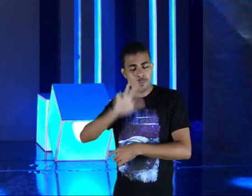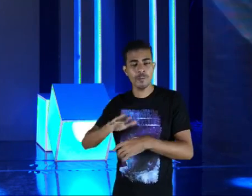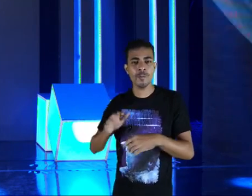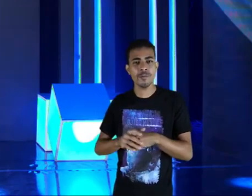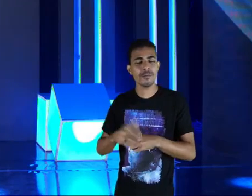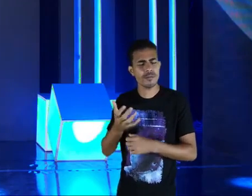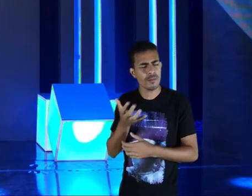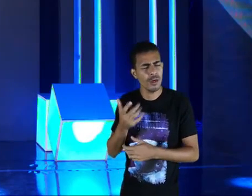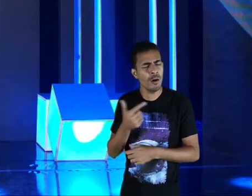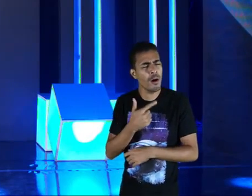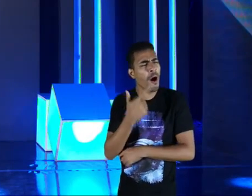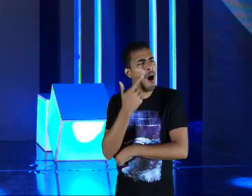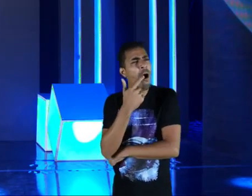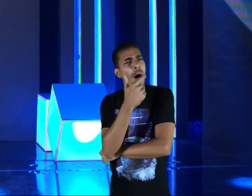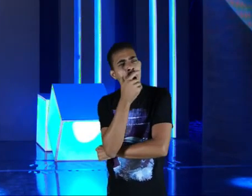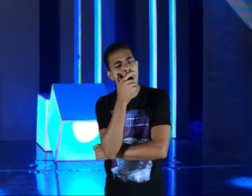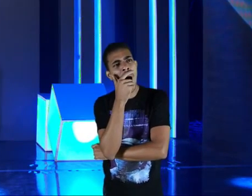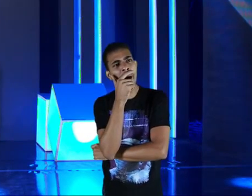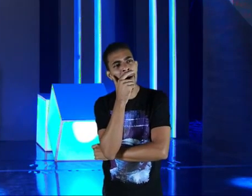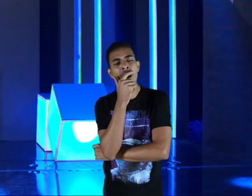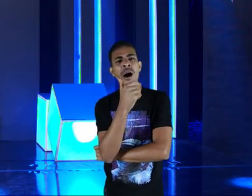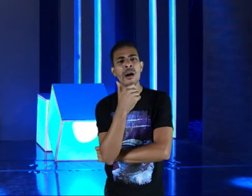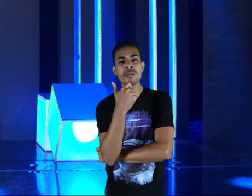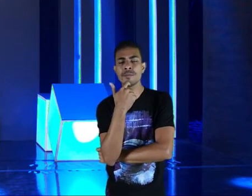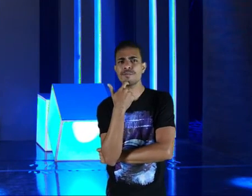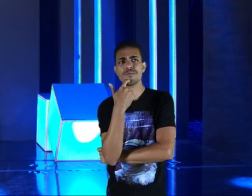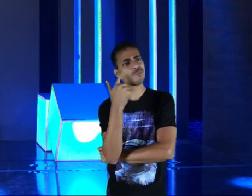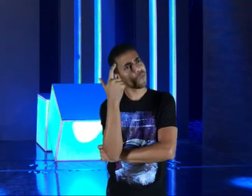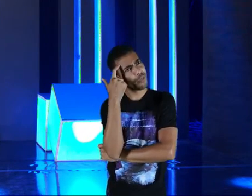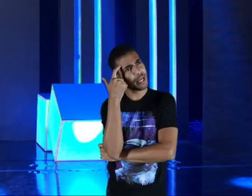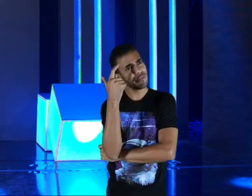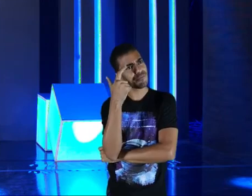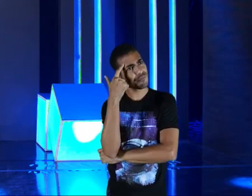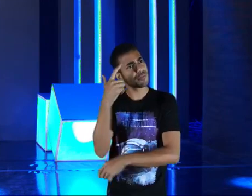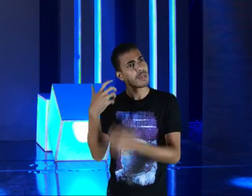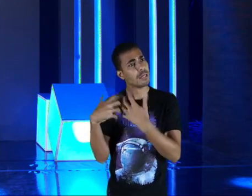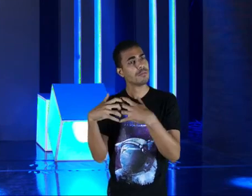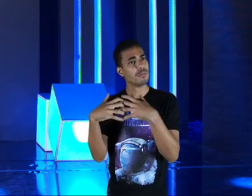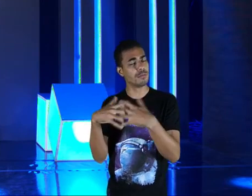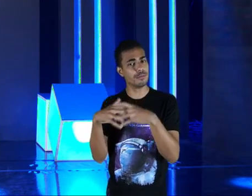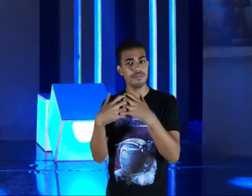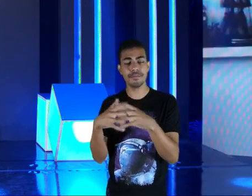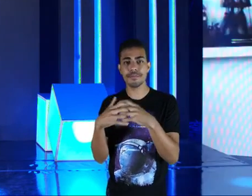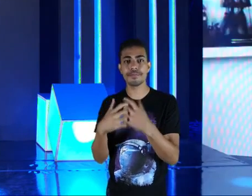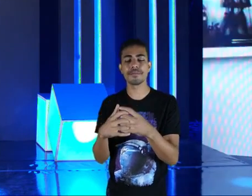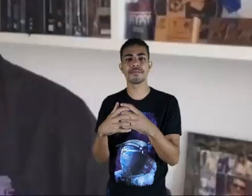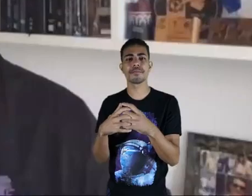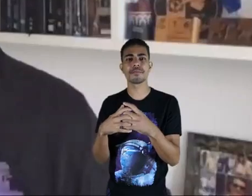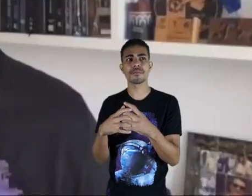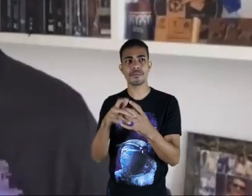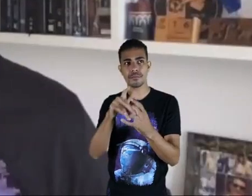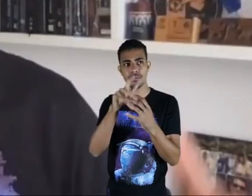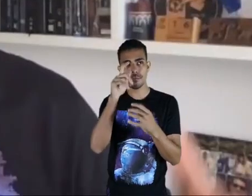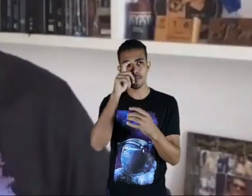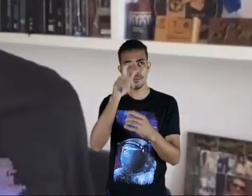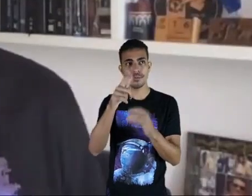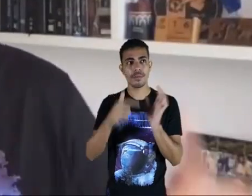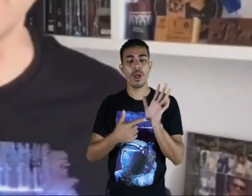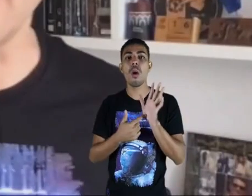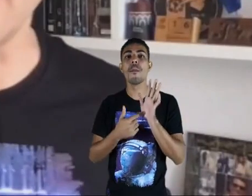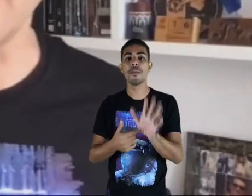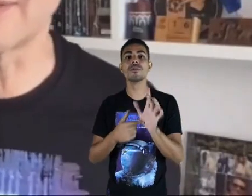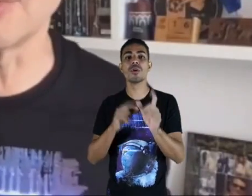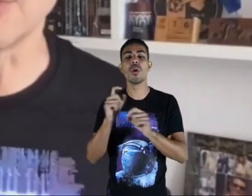fiquei interessante, eu achei interessante que o pastor Paco ontem ele apresentou um novo departamental que eu